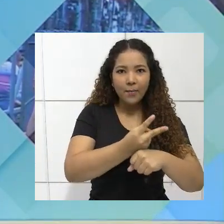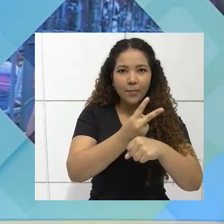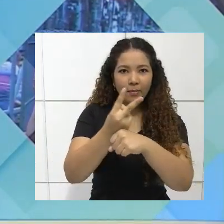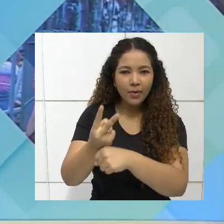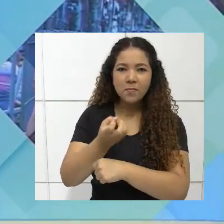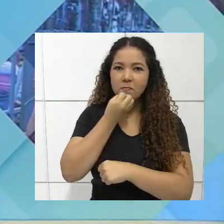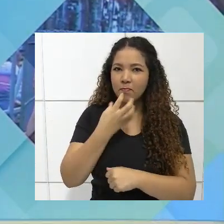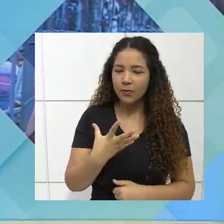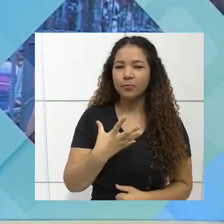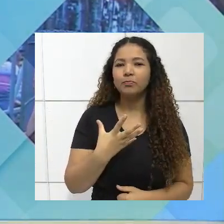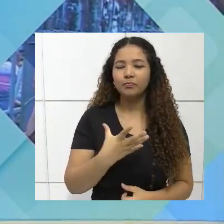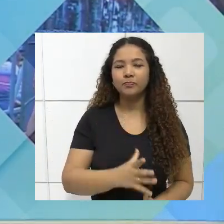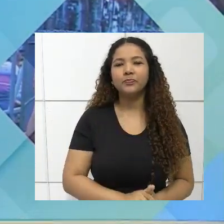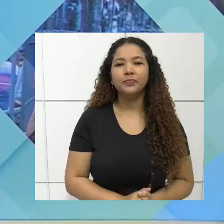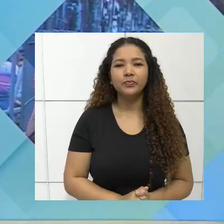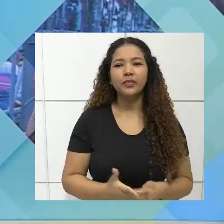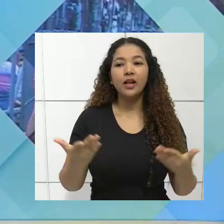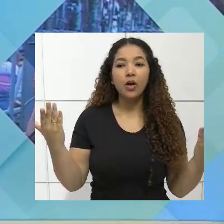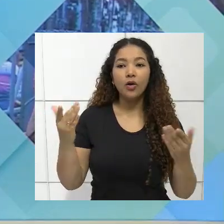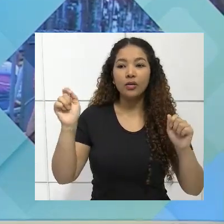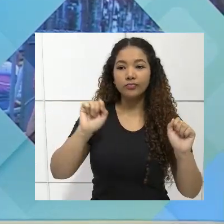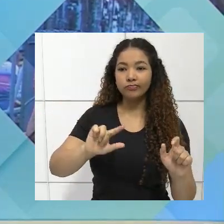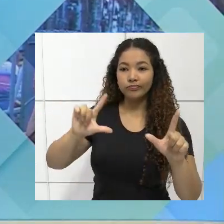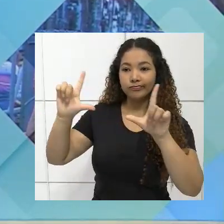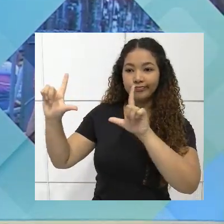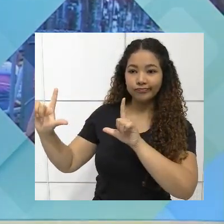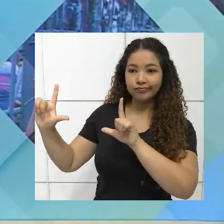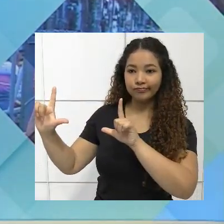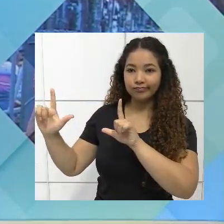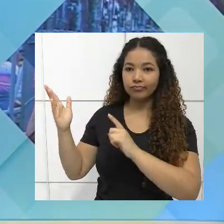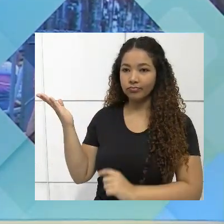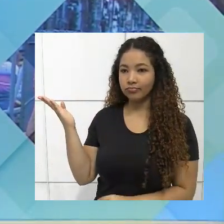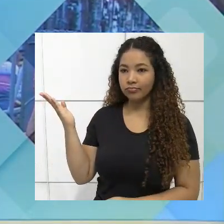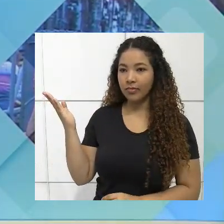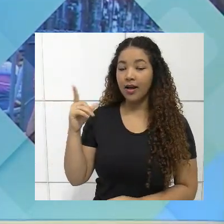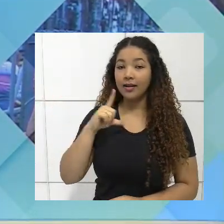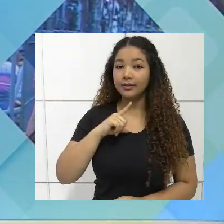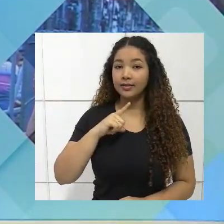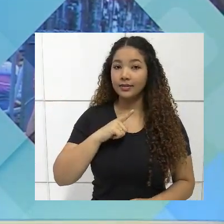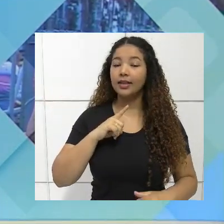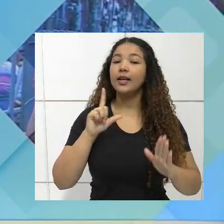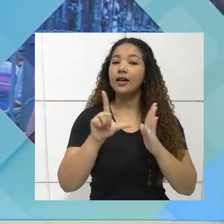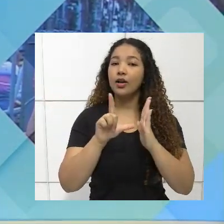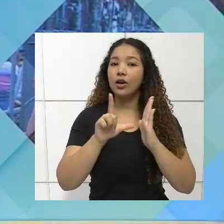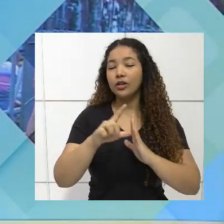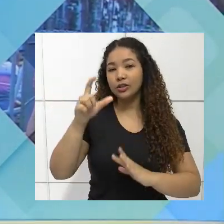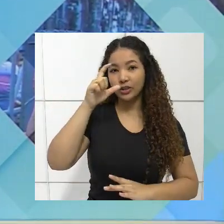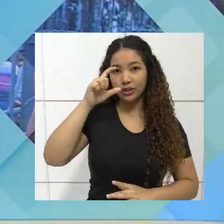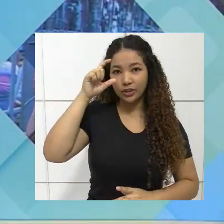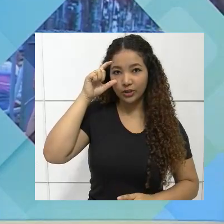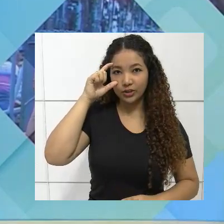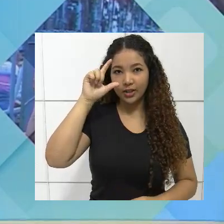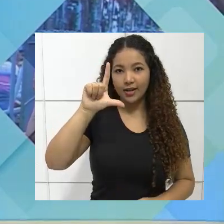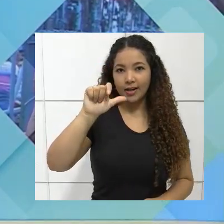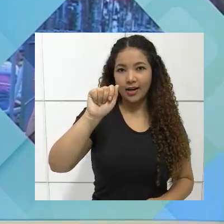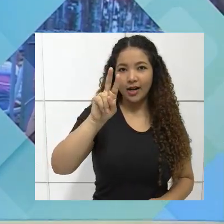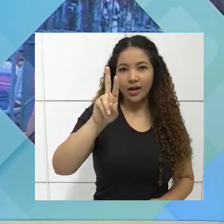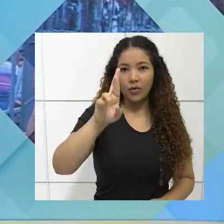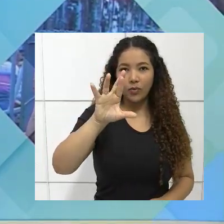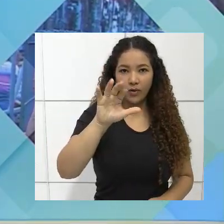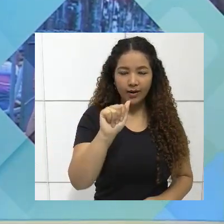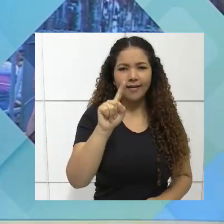Mega Show. Nildo, bota na tela aqui a Óptica Laura, uma marca de sucesso. A Óptica Laura é a única ótica de